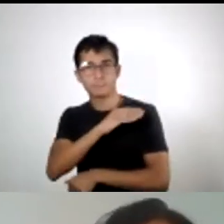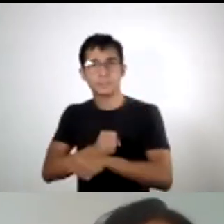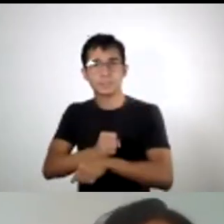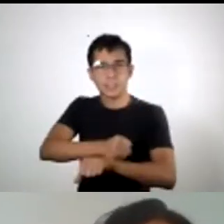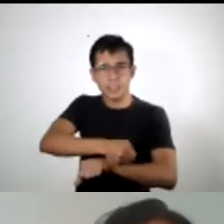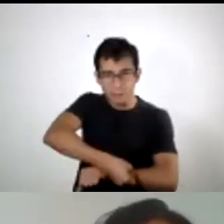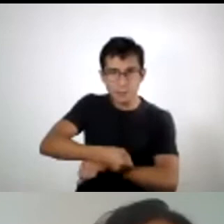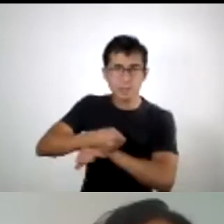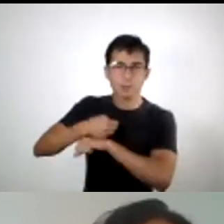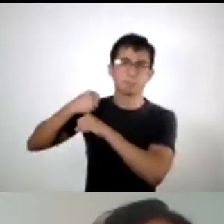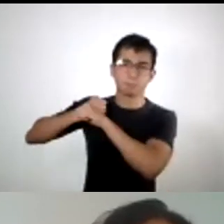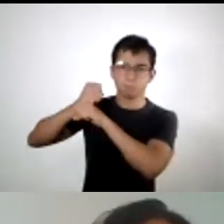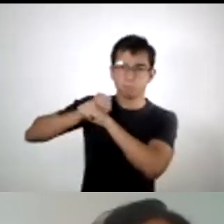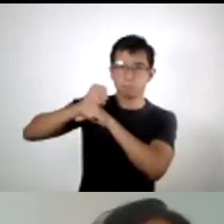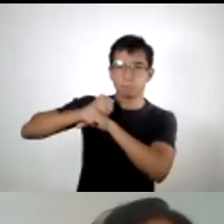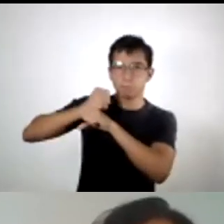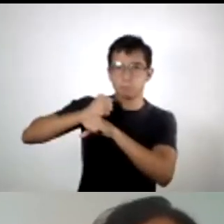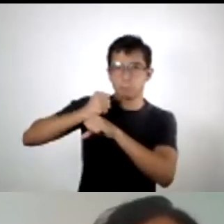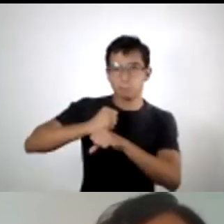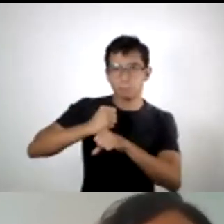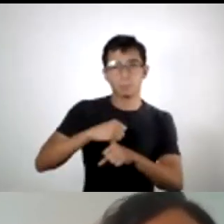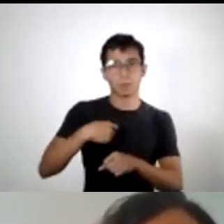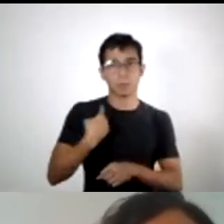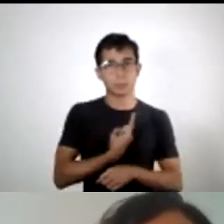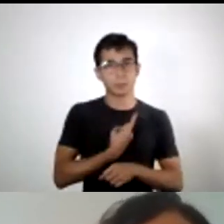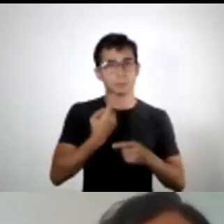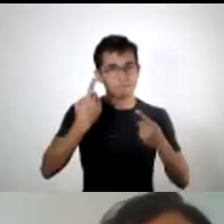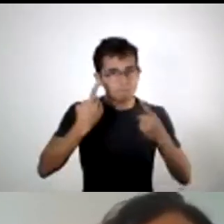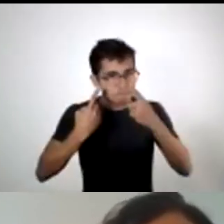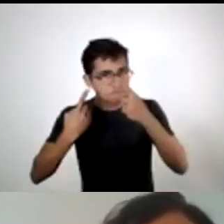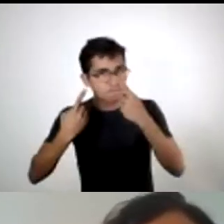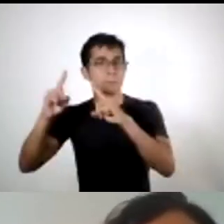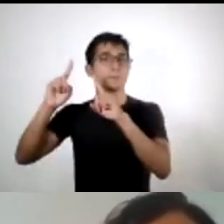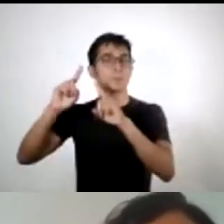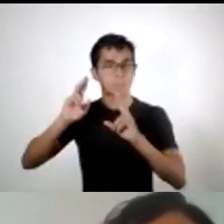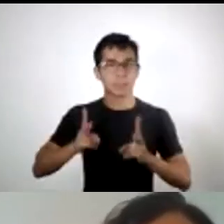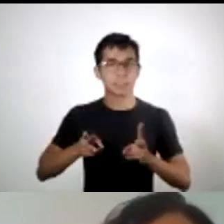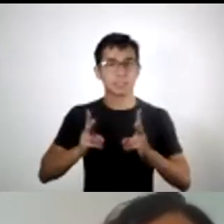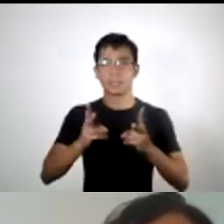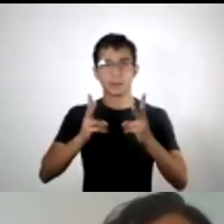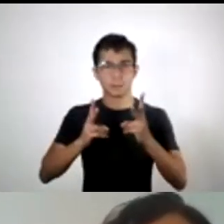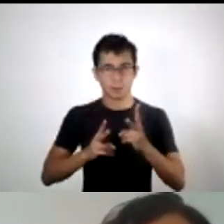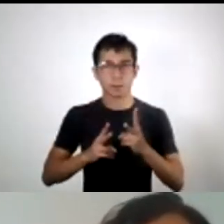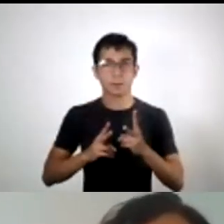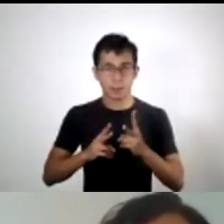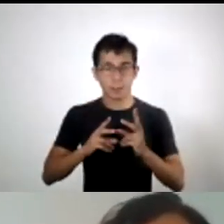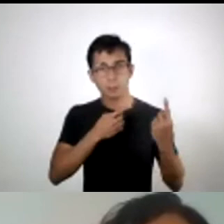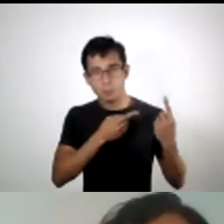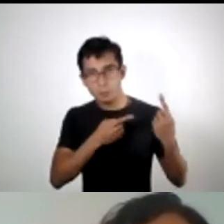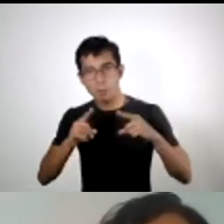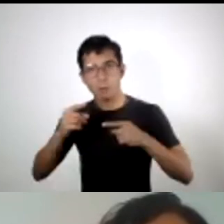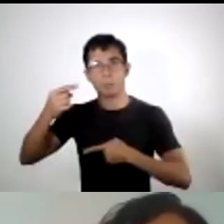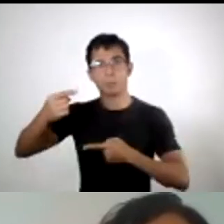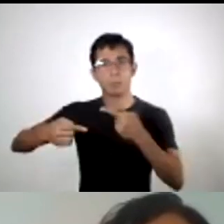todo dialogando aí com essas relações de poder, né? Social e política.